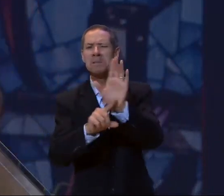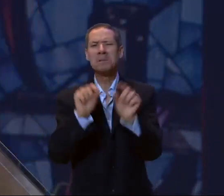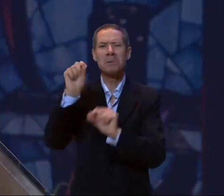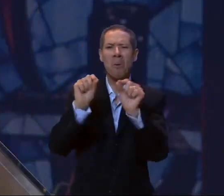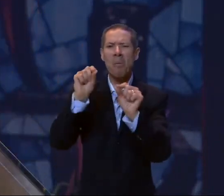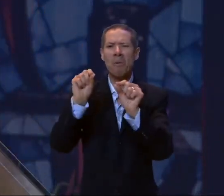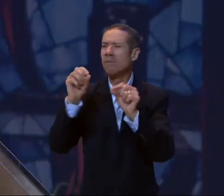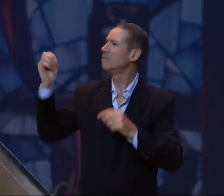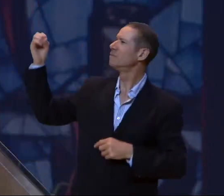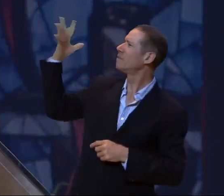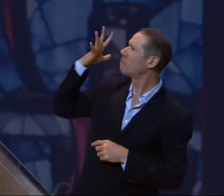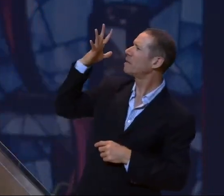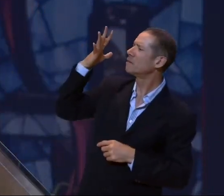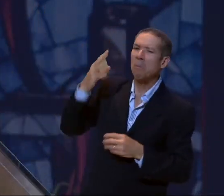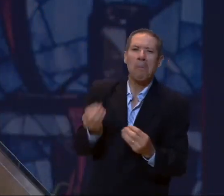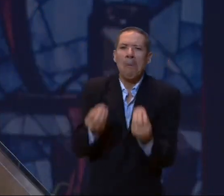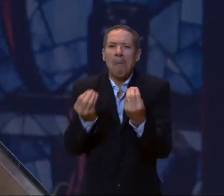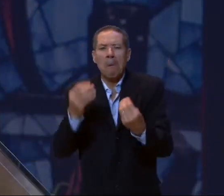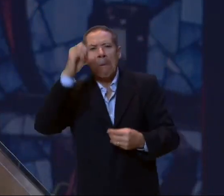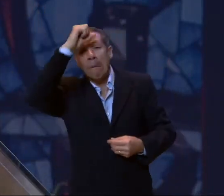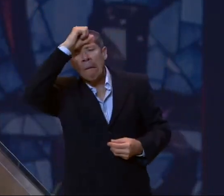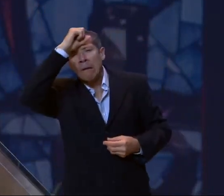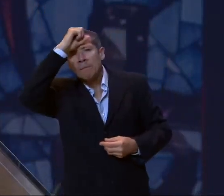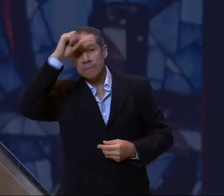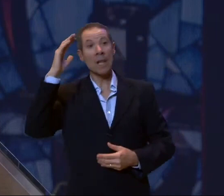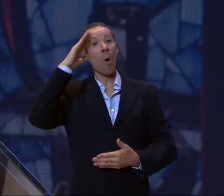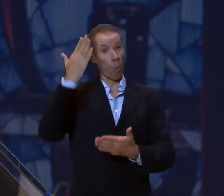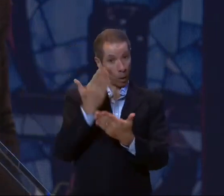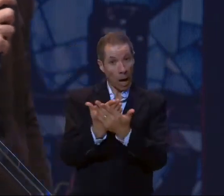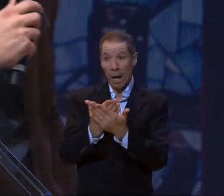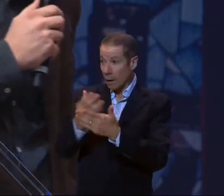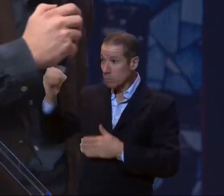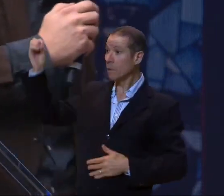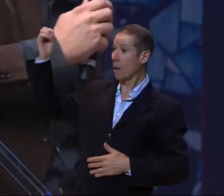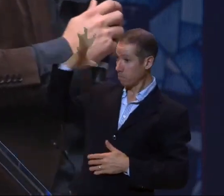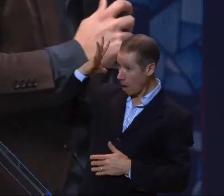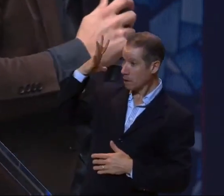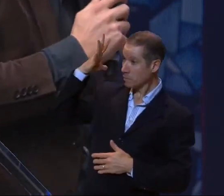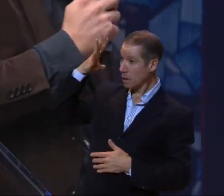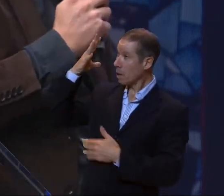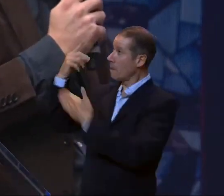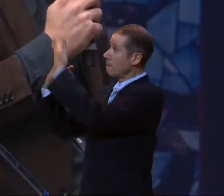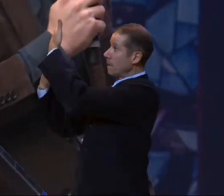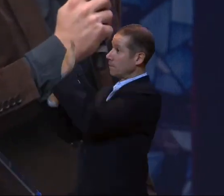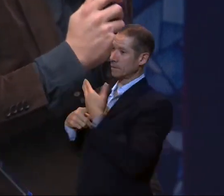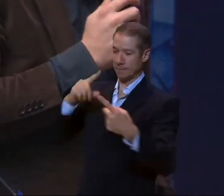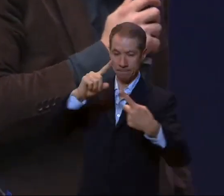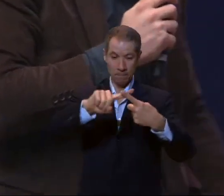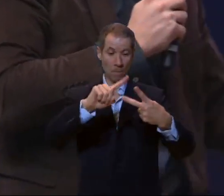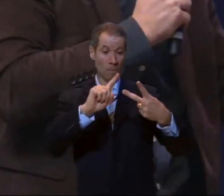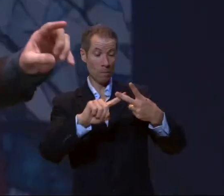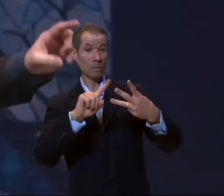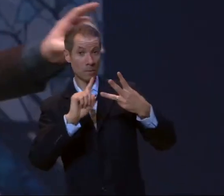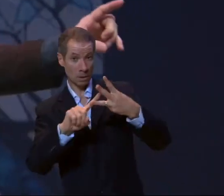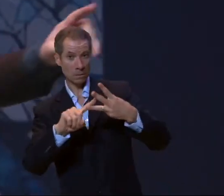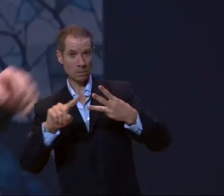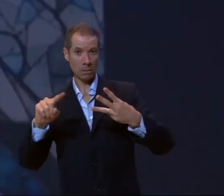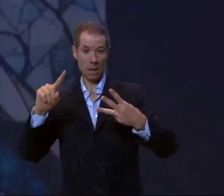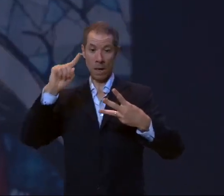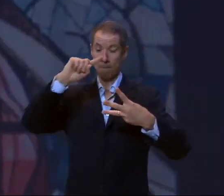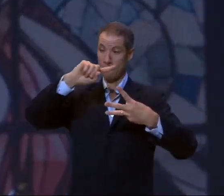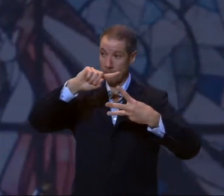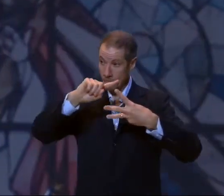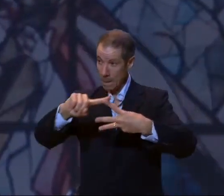que essa bênção funciona? Eu creio que essa bênção, ela se manifesta de 3 formas. Em primeiro